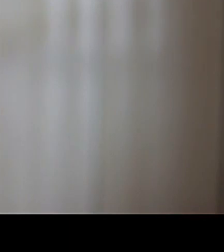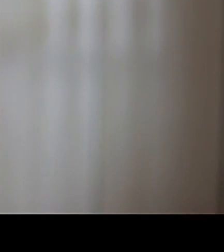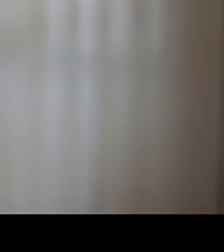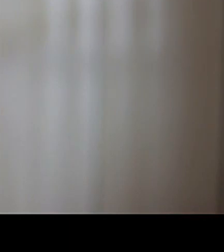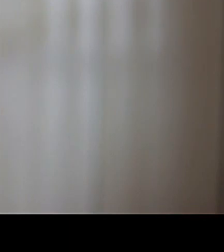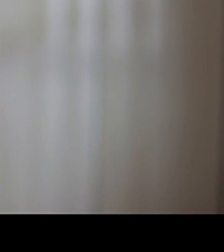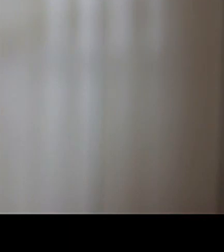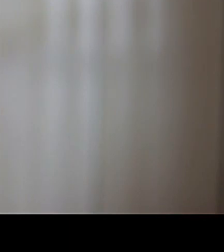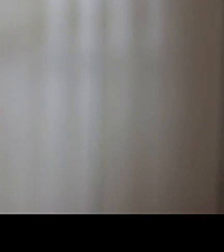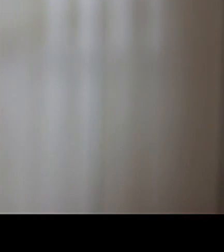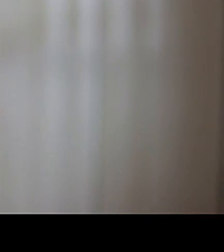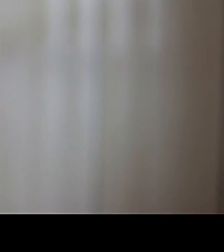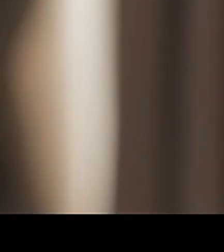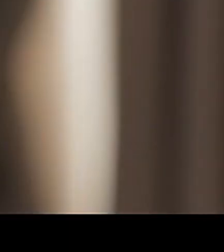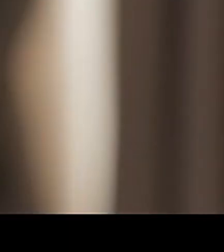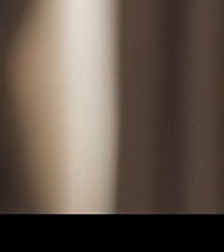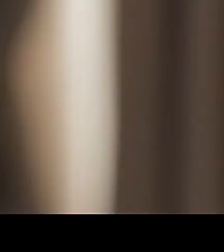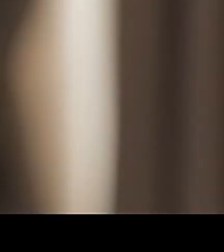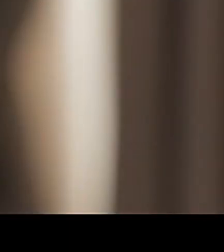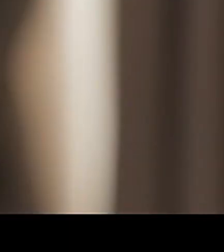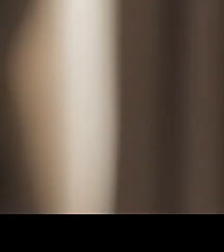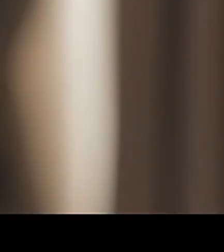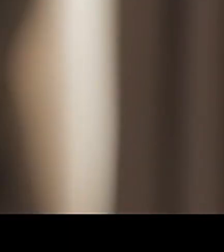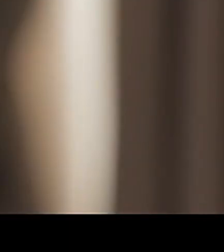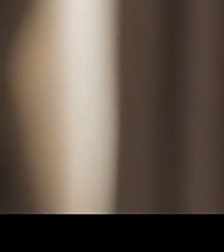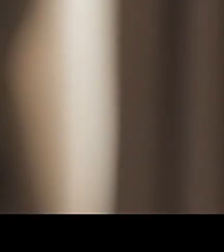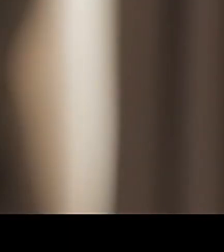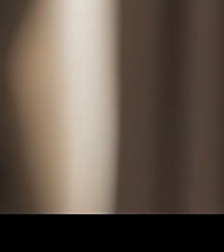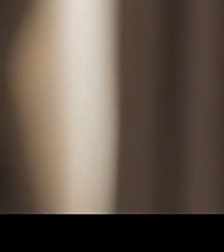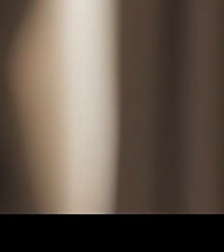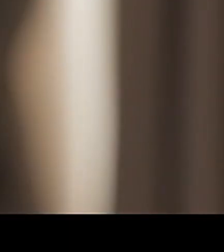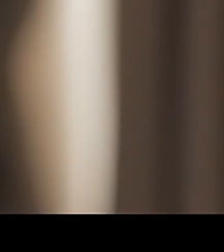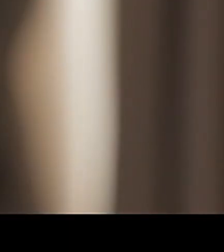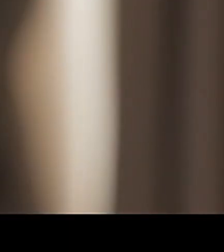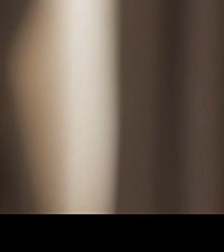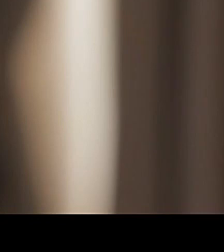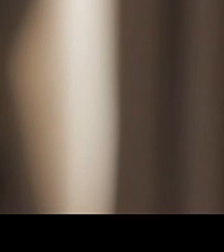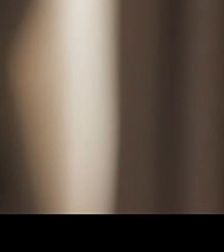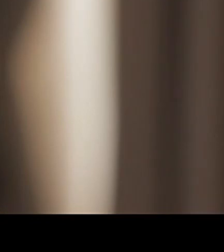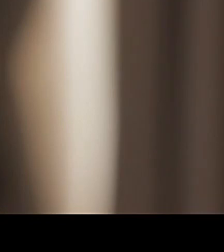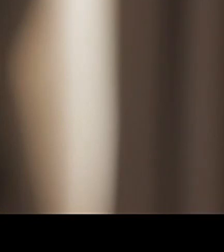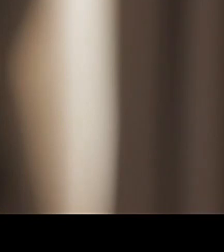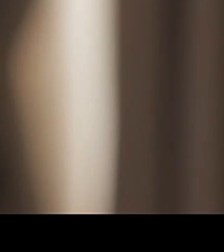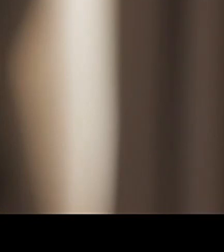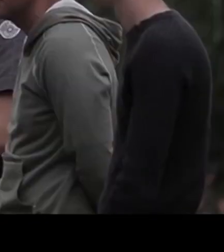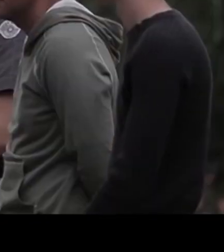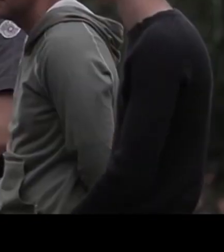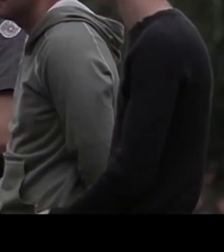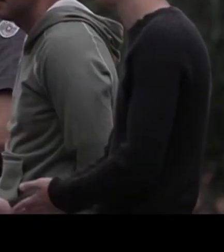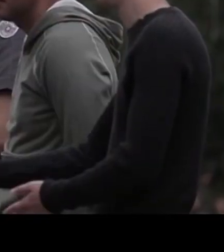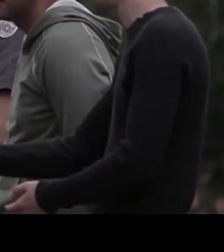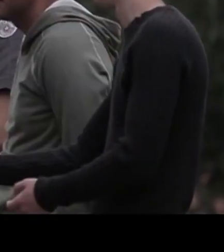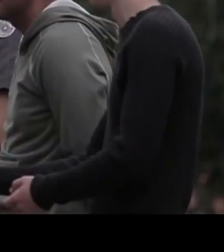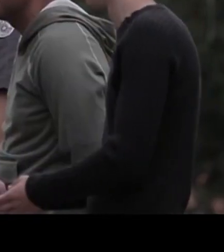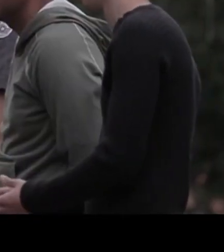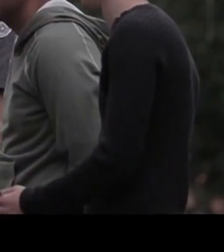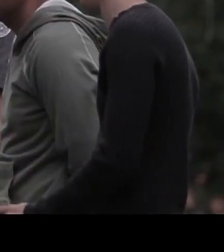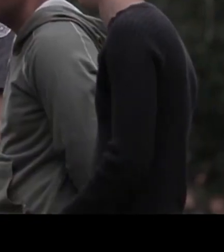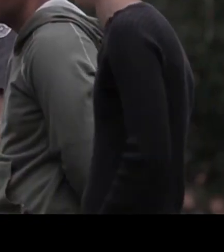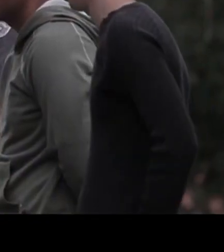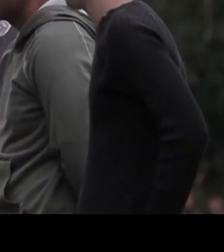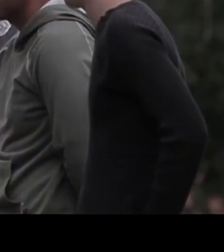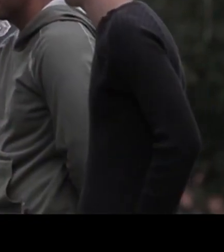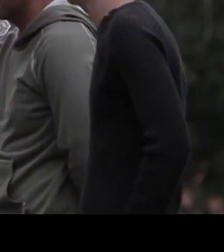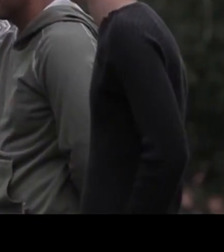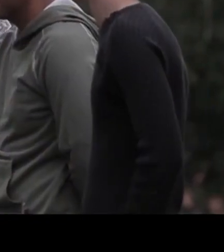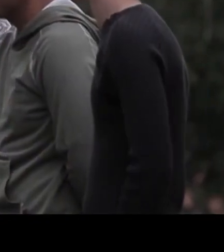gerado durante esse primeiro contato. A maior parte das pessoas abordadas, elas não estão em situação criminal. Esse pode ser um momento chave